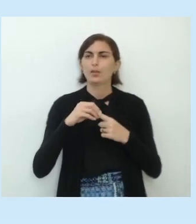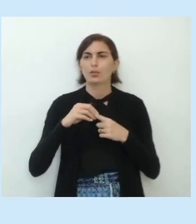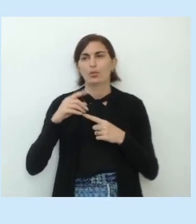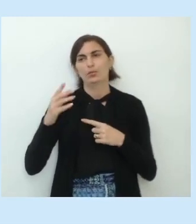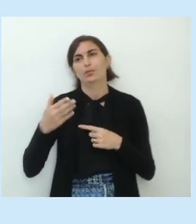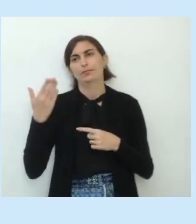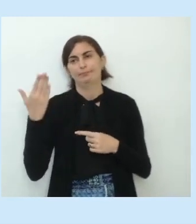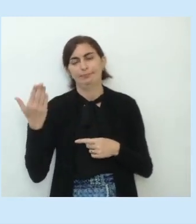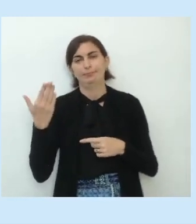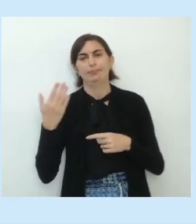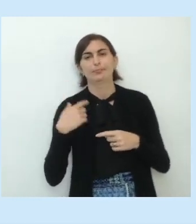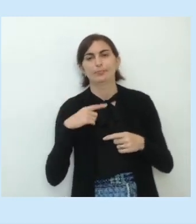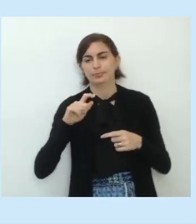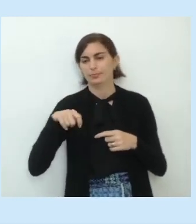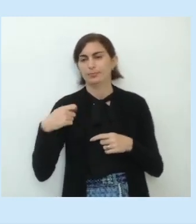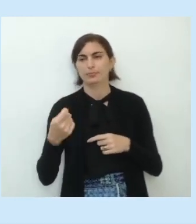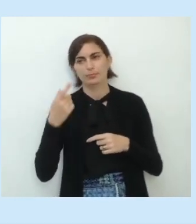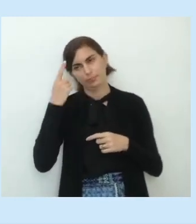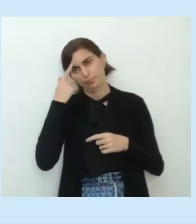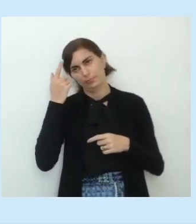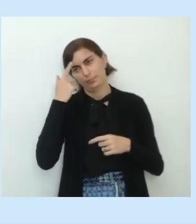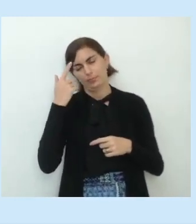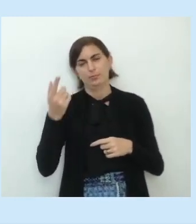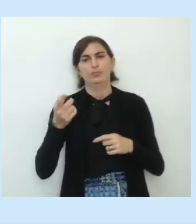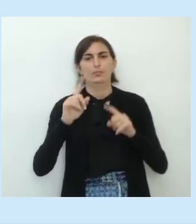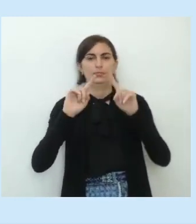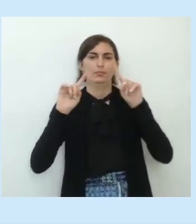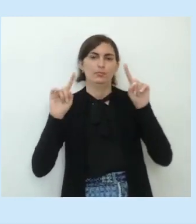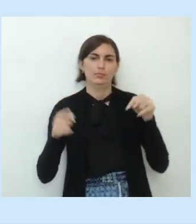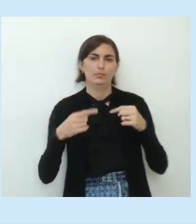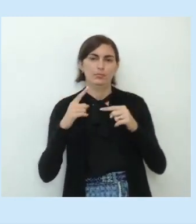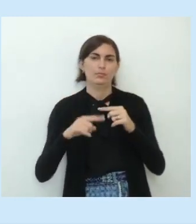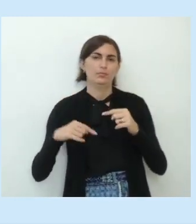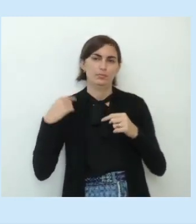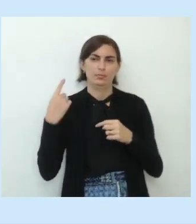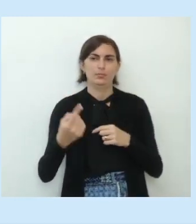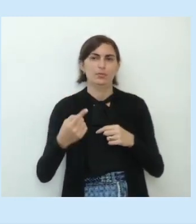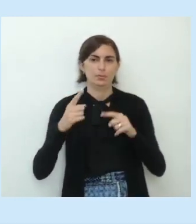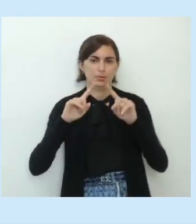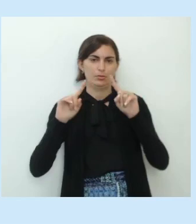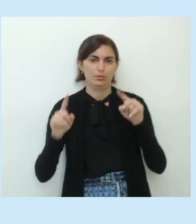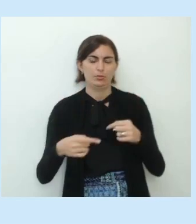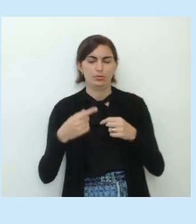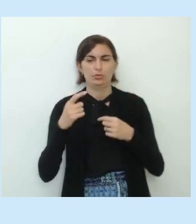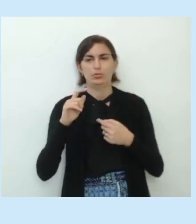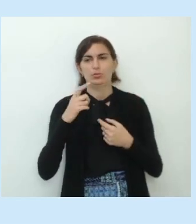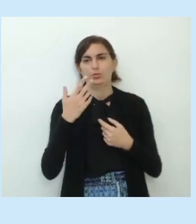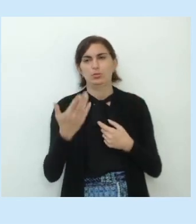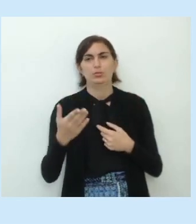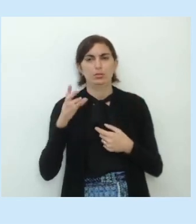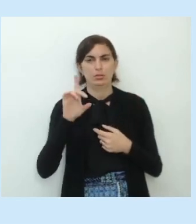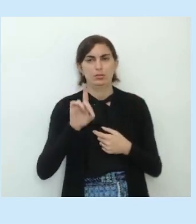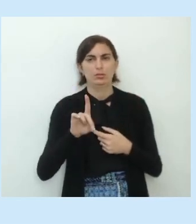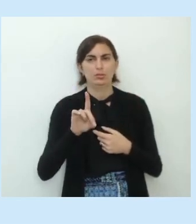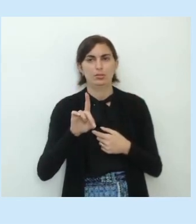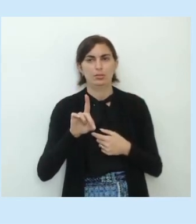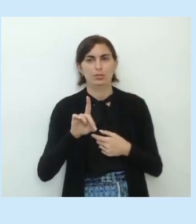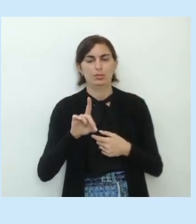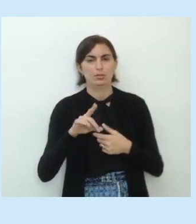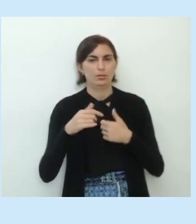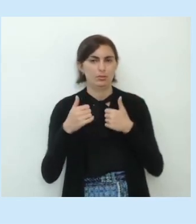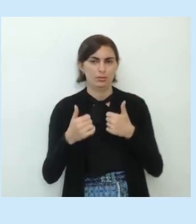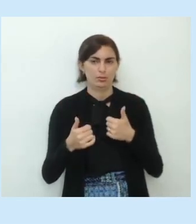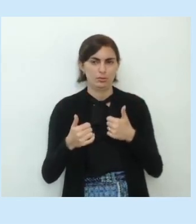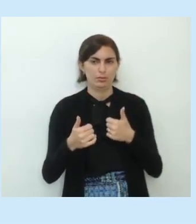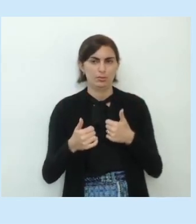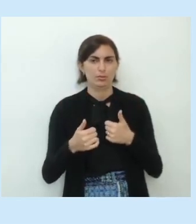essa aí exatamente. Os símbolos lógicos, parênteses, depois vem o colchetes e as chaves, letra D. Fechou? Tá